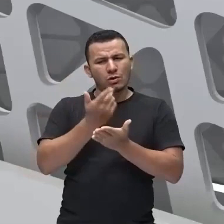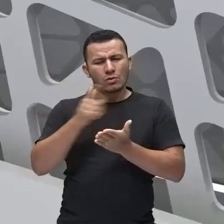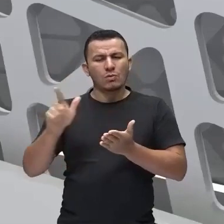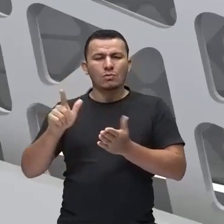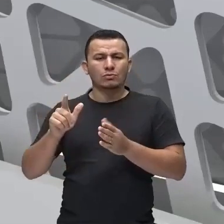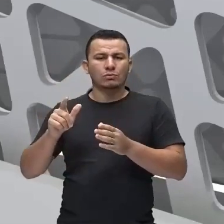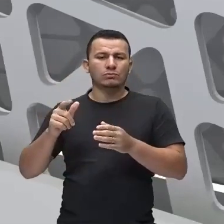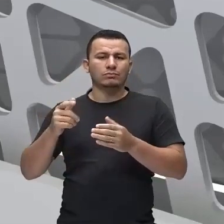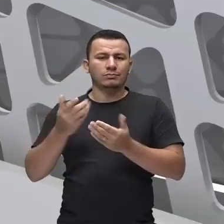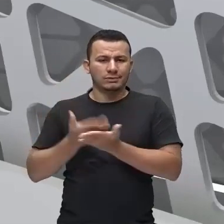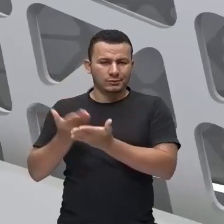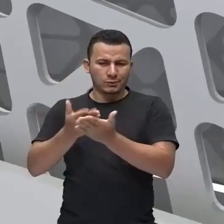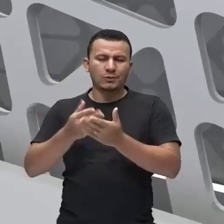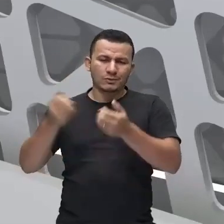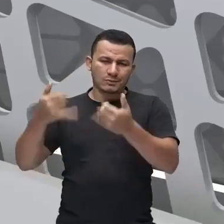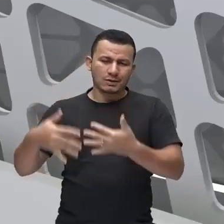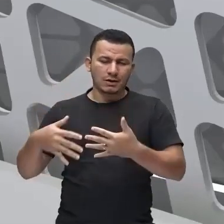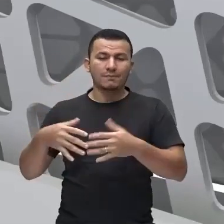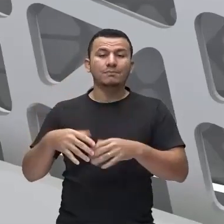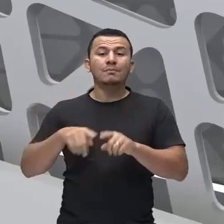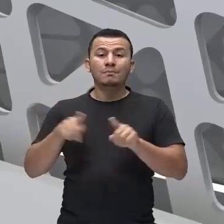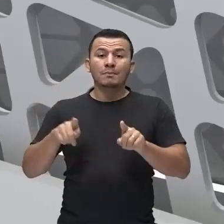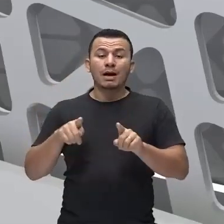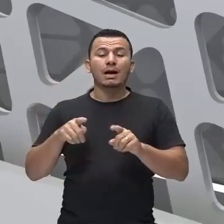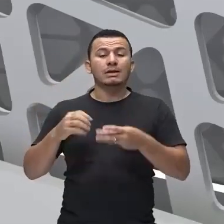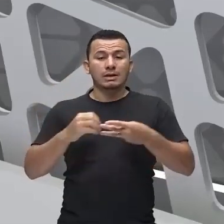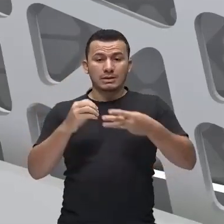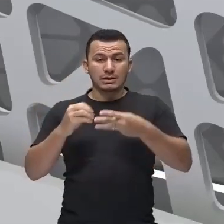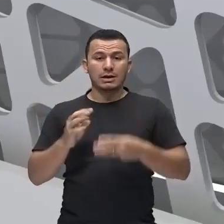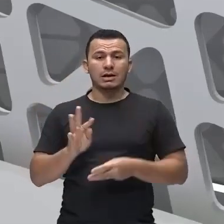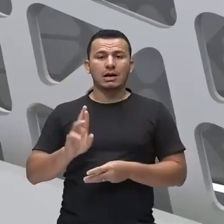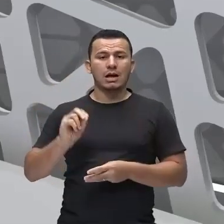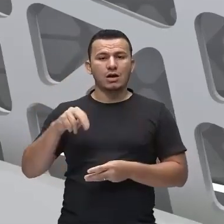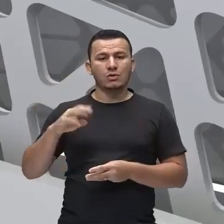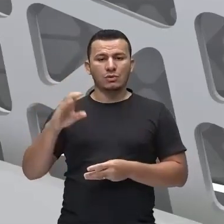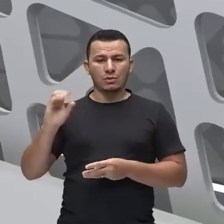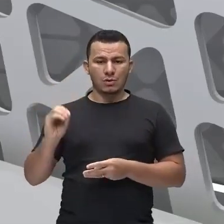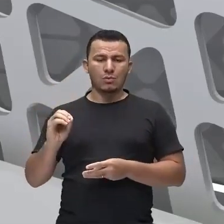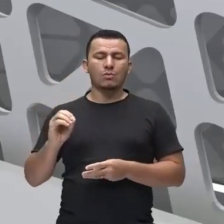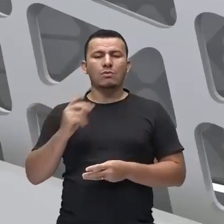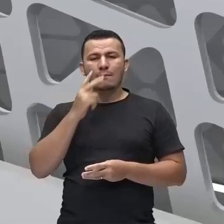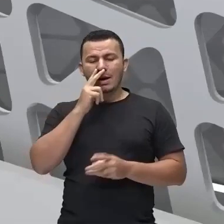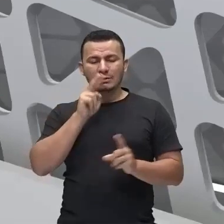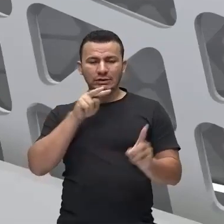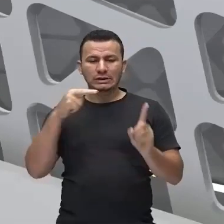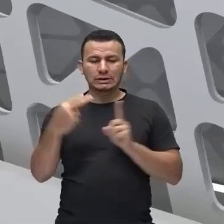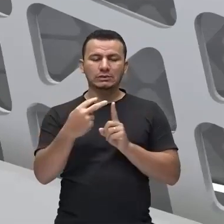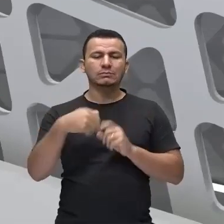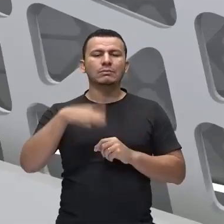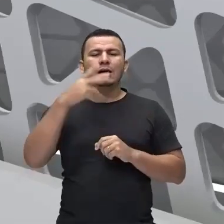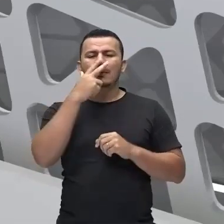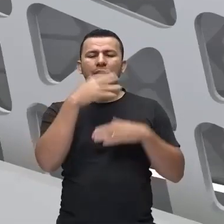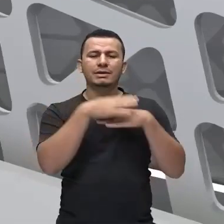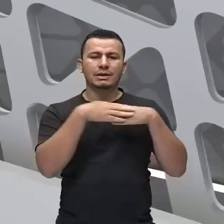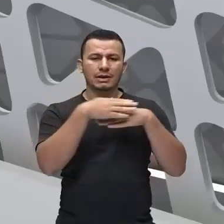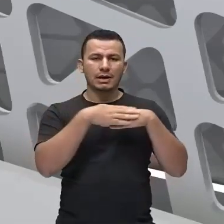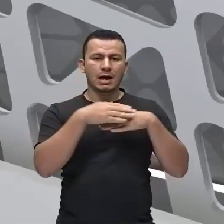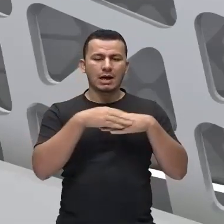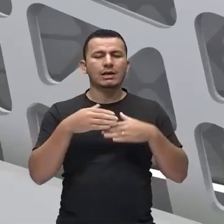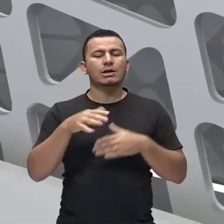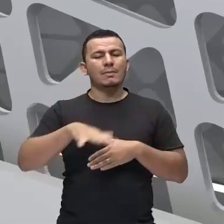momentos, mas essa parte aí das células-tronco, elas trouxeram assim um olhar com muito mais carinho para esse estudo